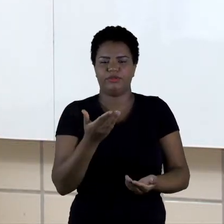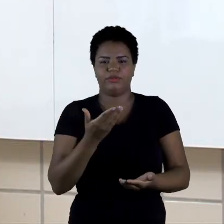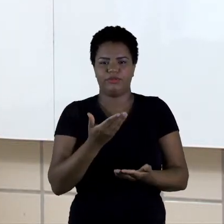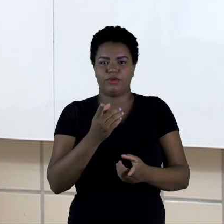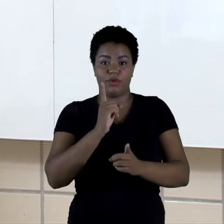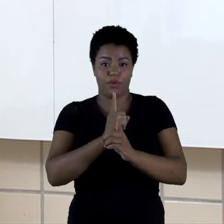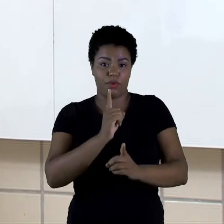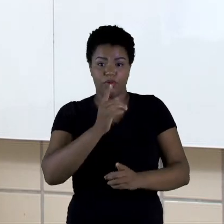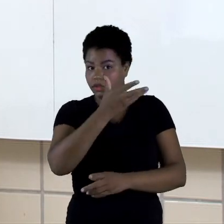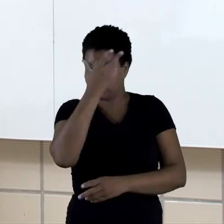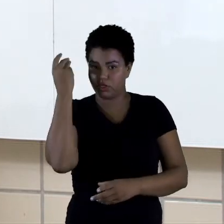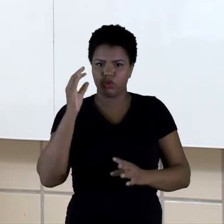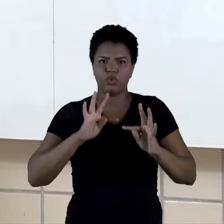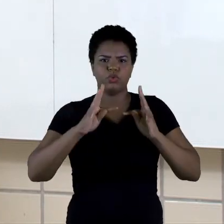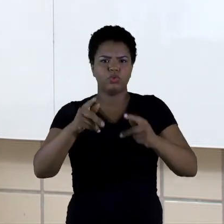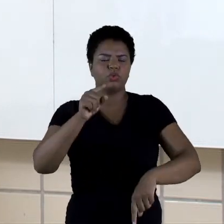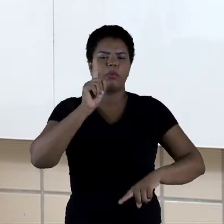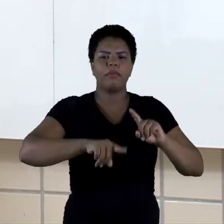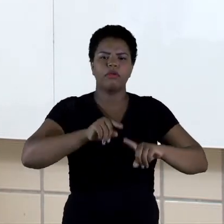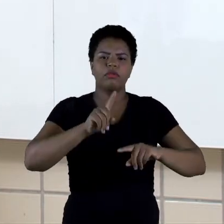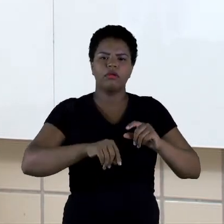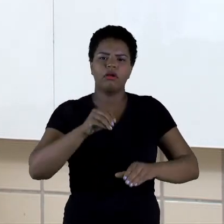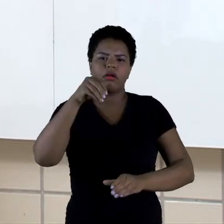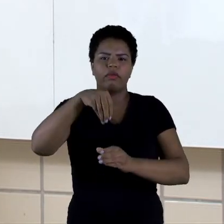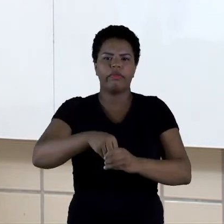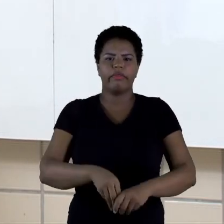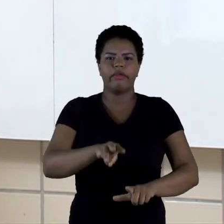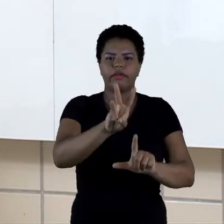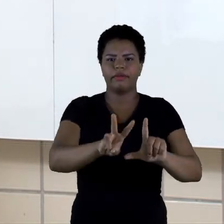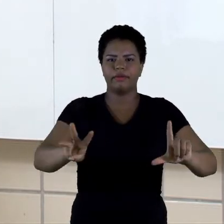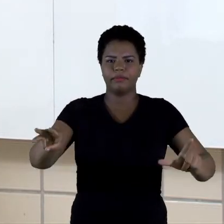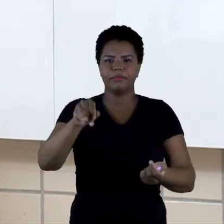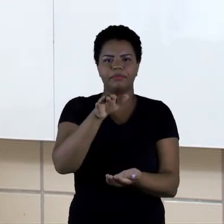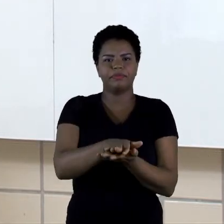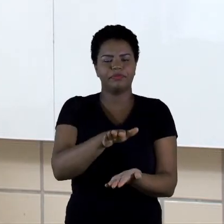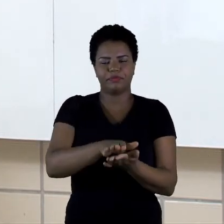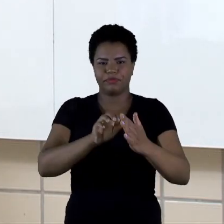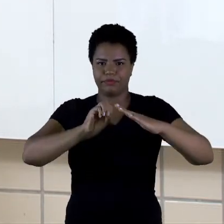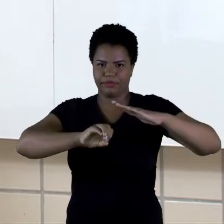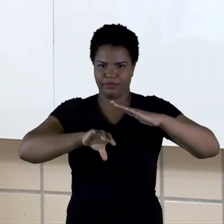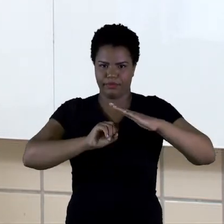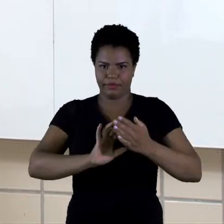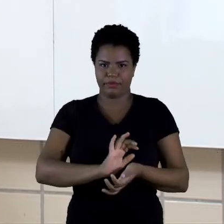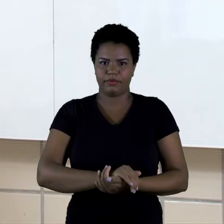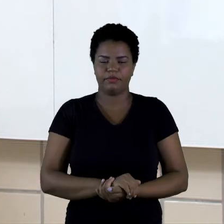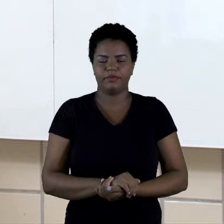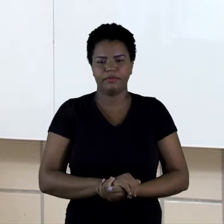se esqueça, todo o nosso material está disponível na nossa plataforma Palmas Home School.